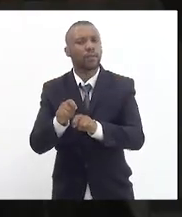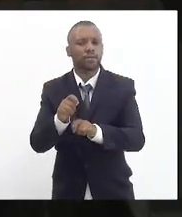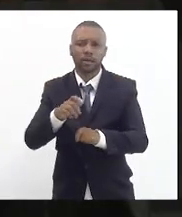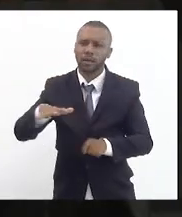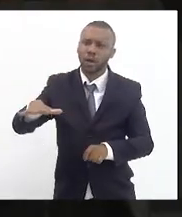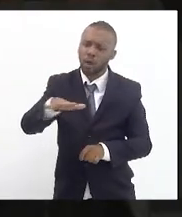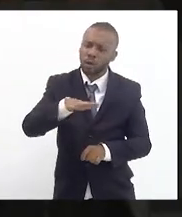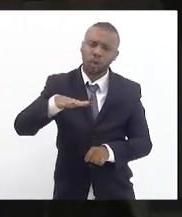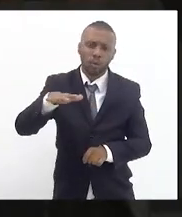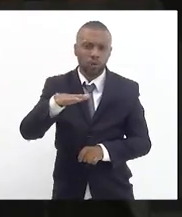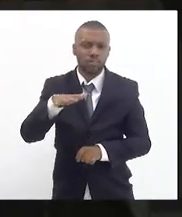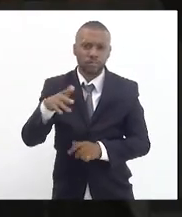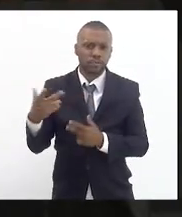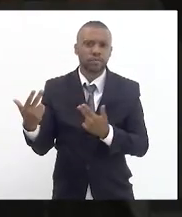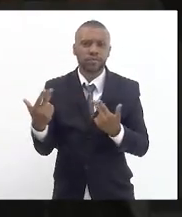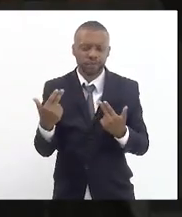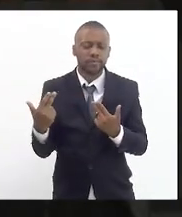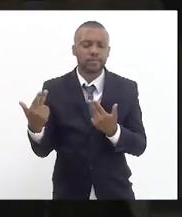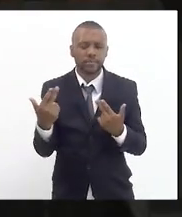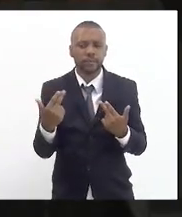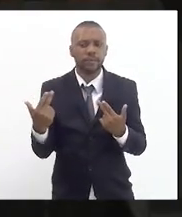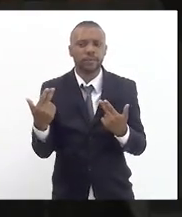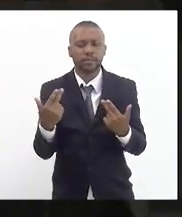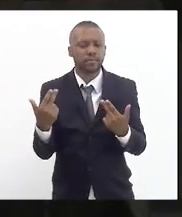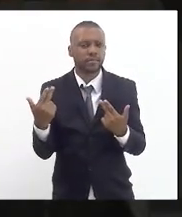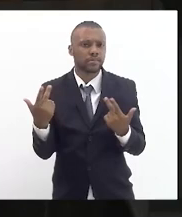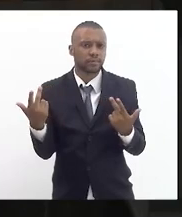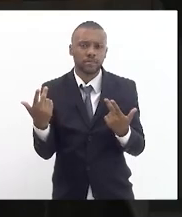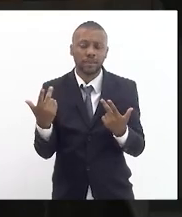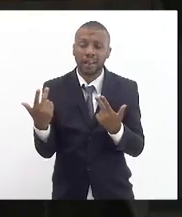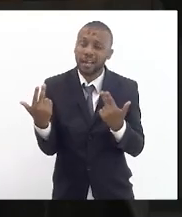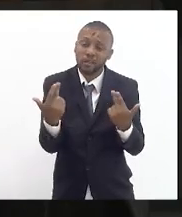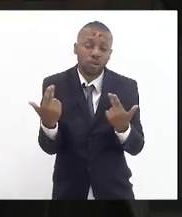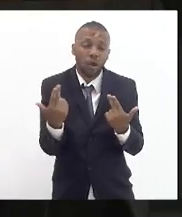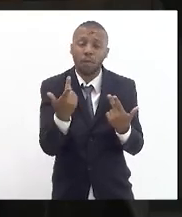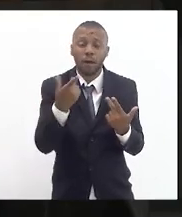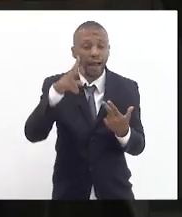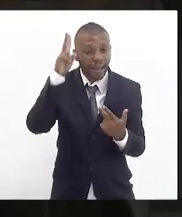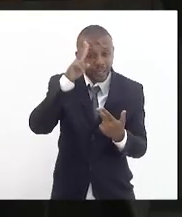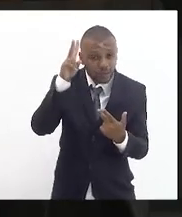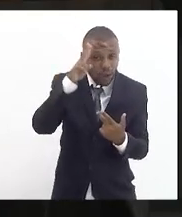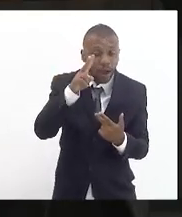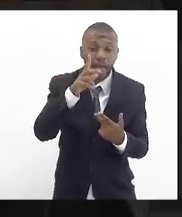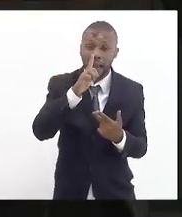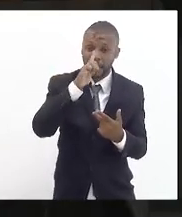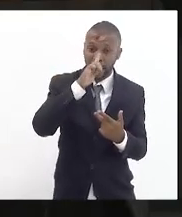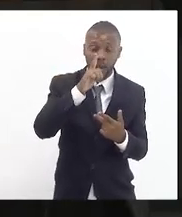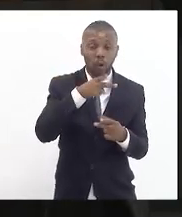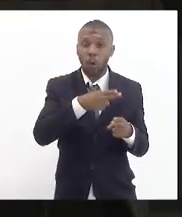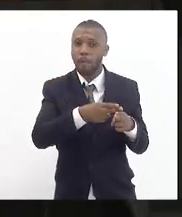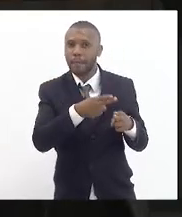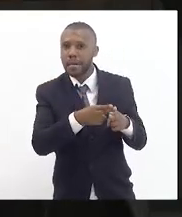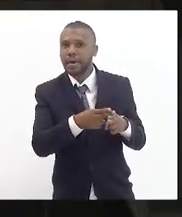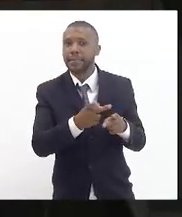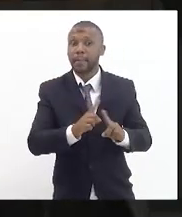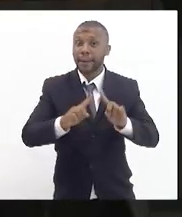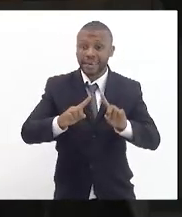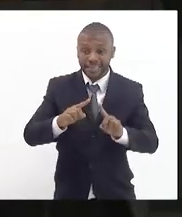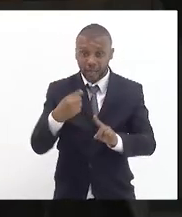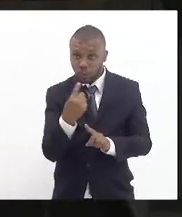como ancestralidade que gerou a mitologia greco-romana mas que não é a nossa